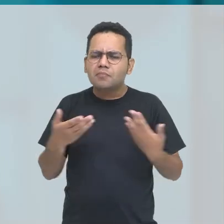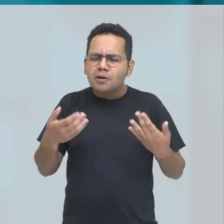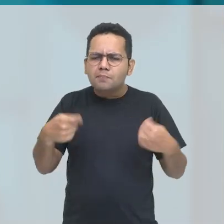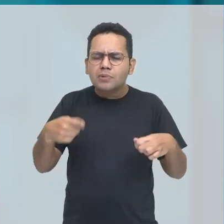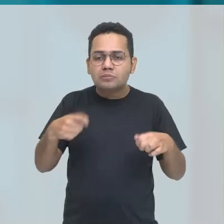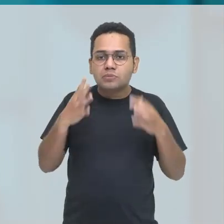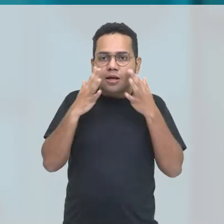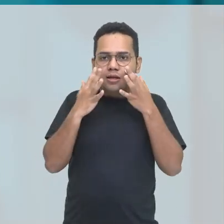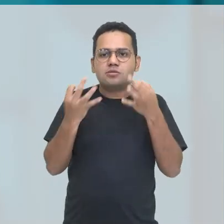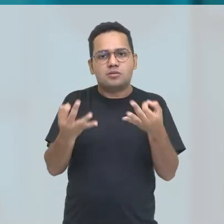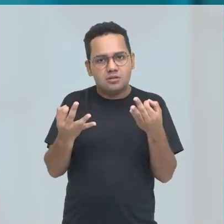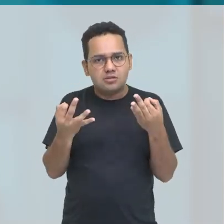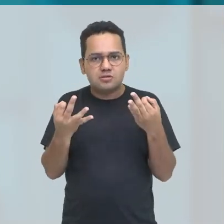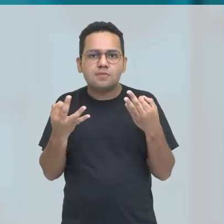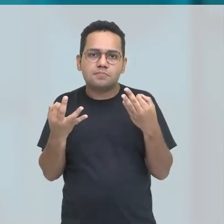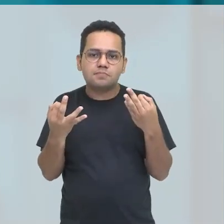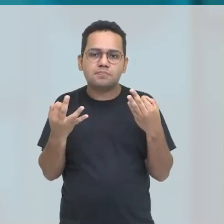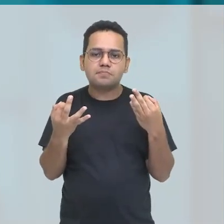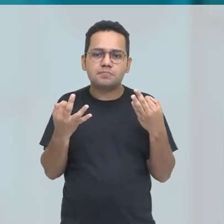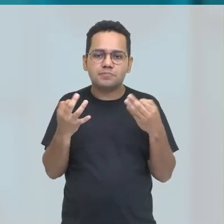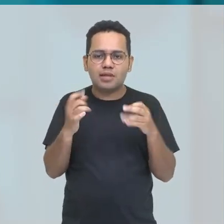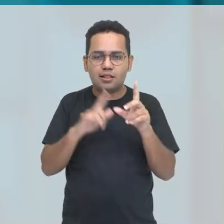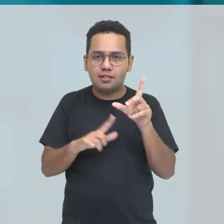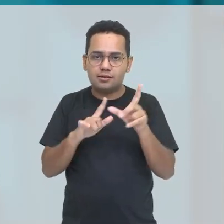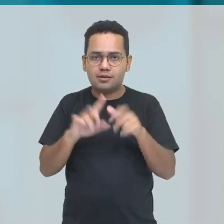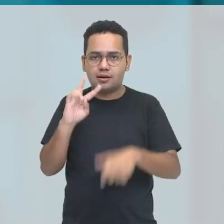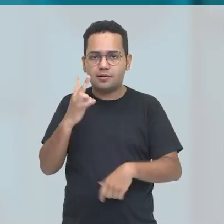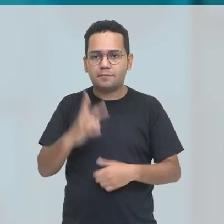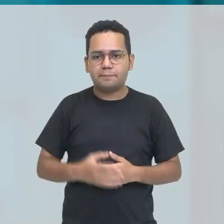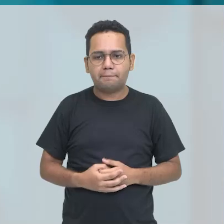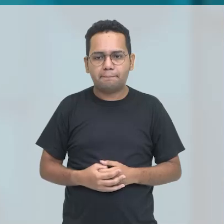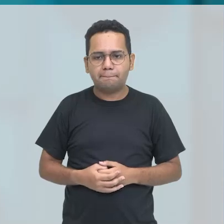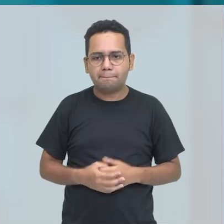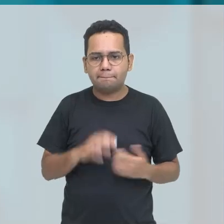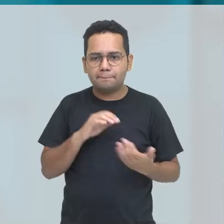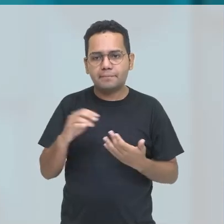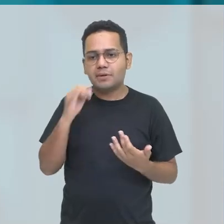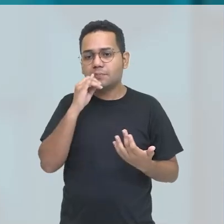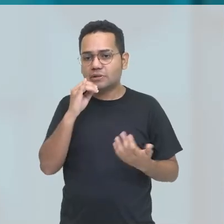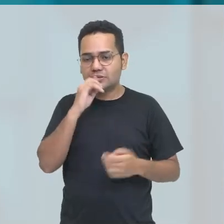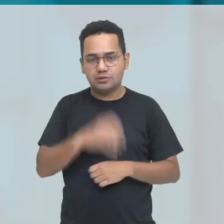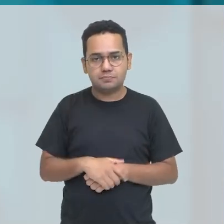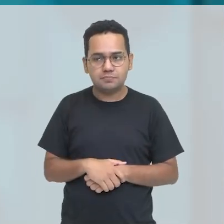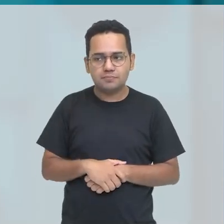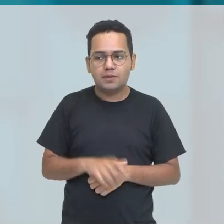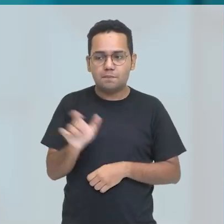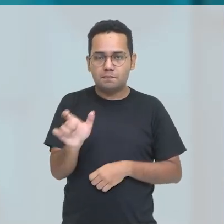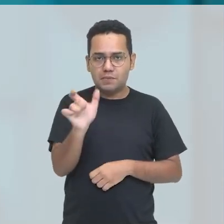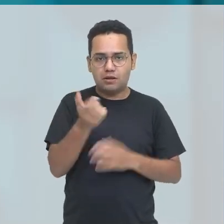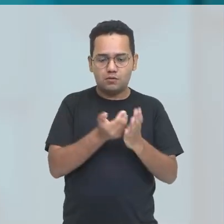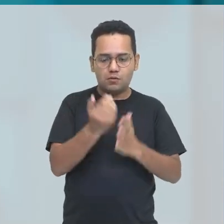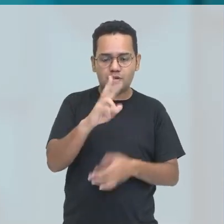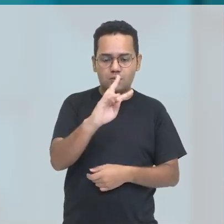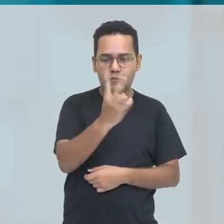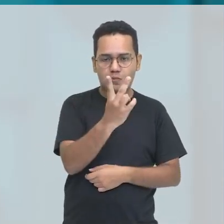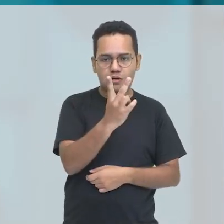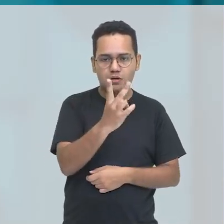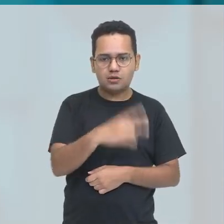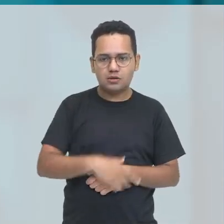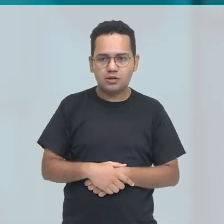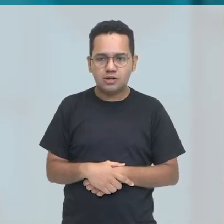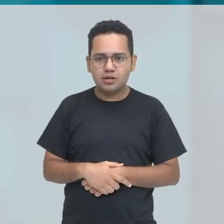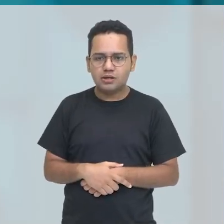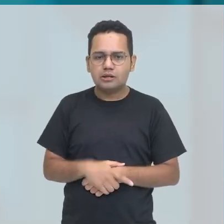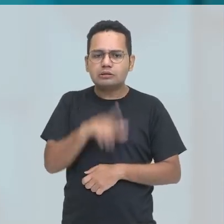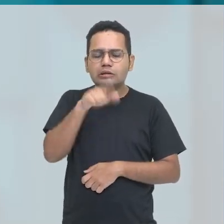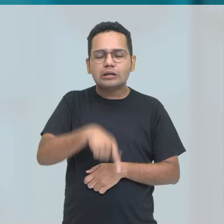precisa tomar em consideração. A gente sempre fala nas nossas aulas que as palavras em língua inglesa que iniciam com H, via de regra tem